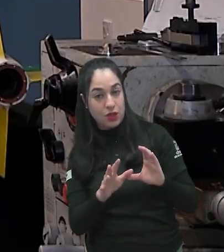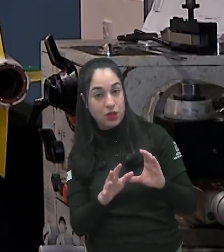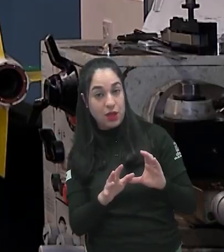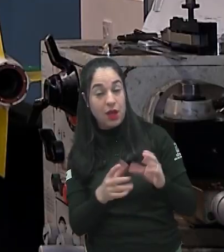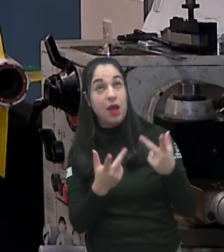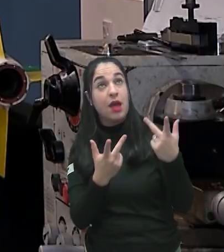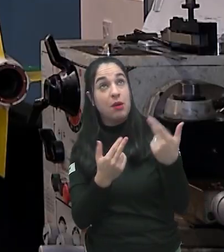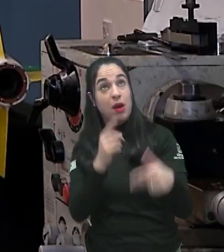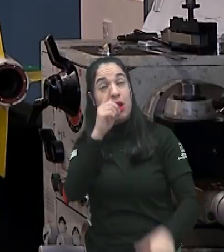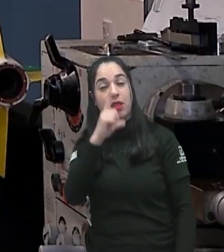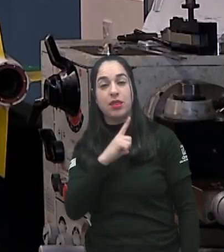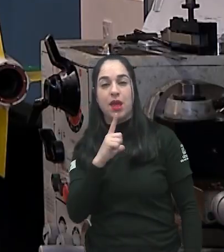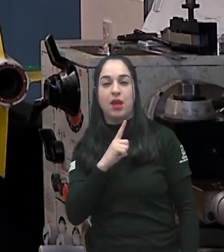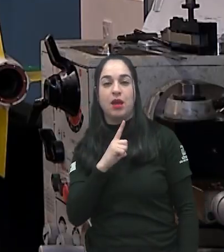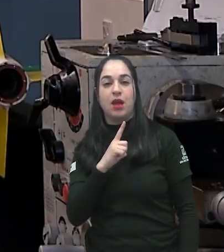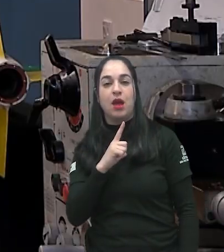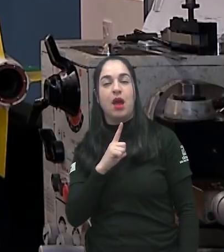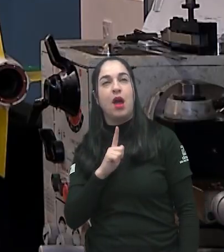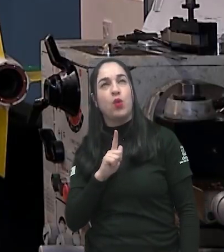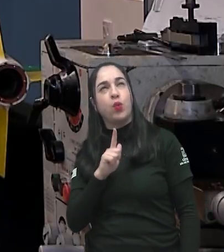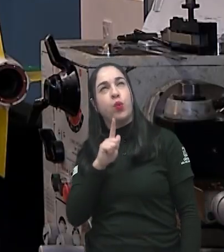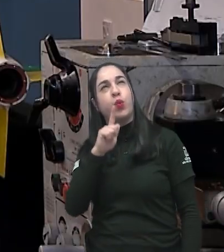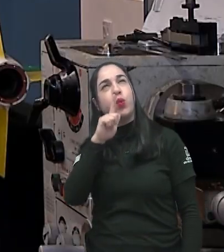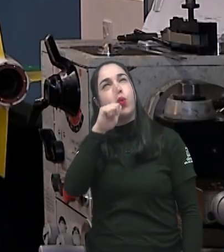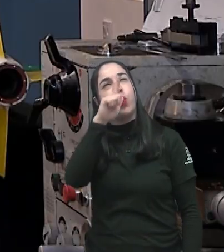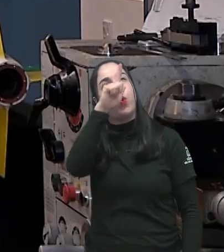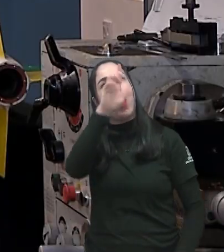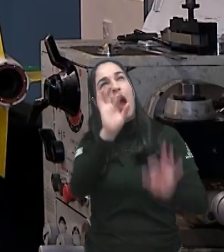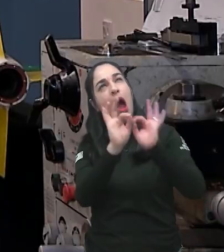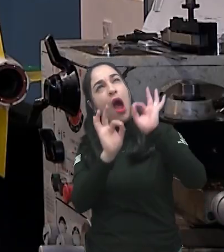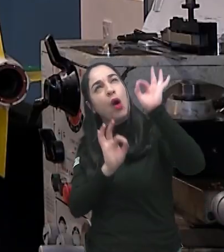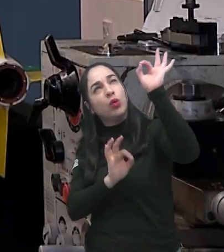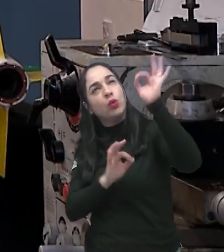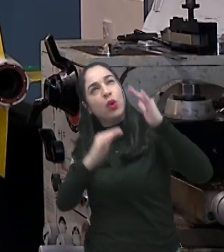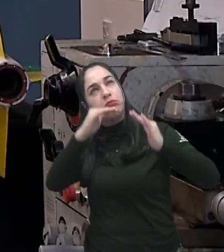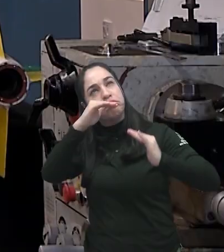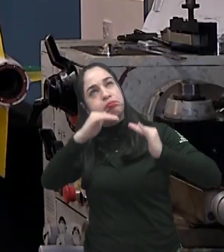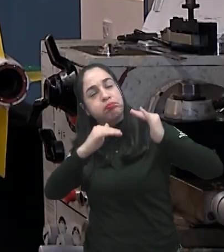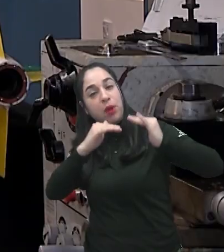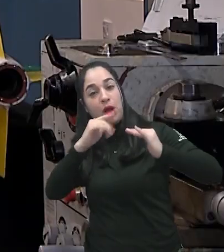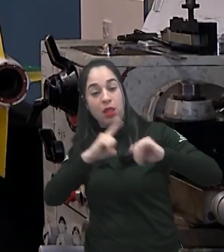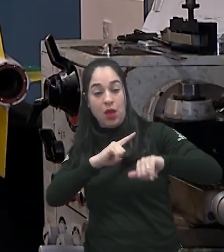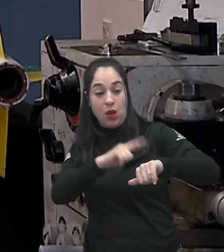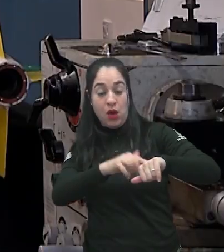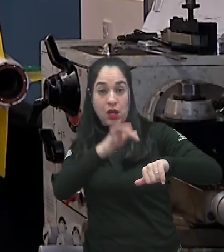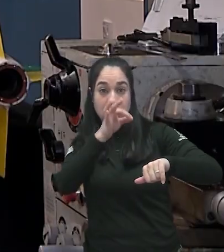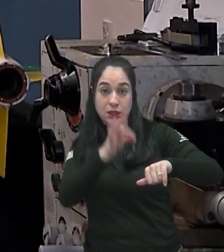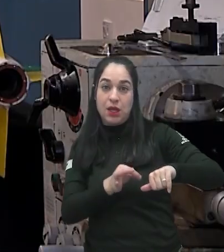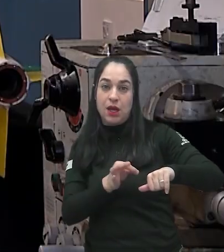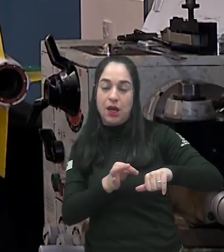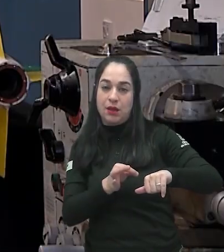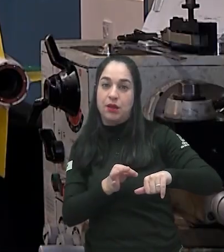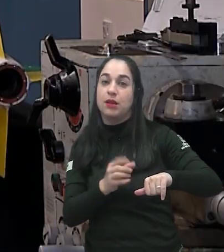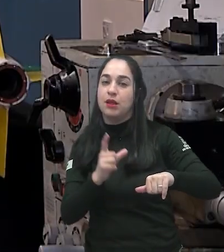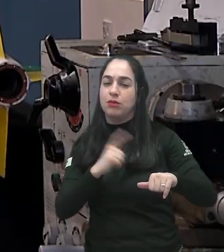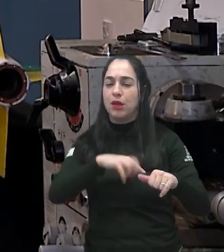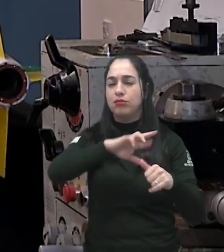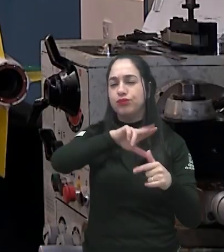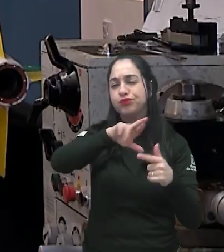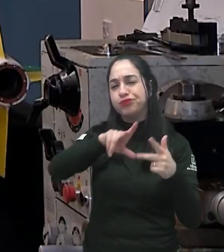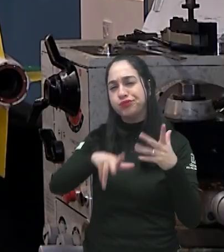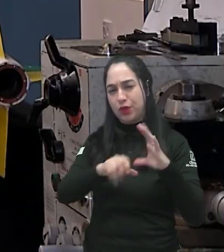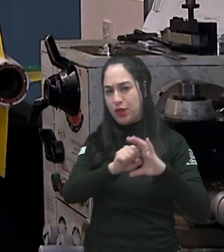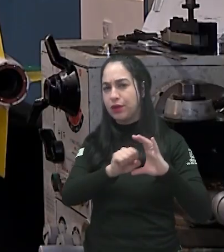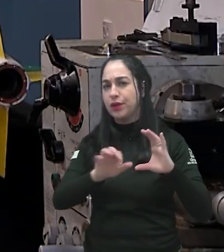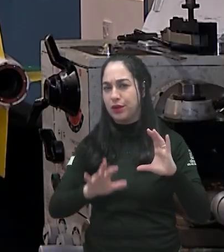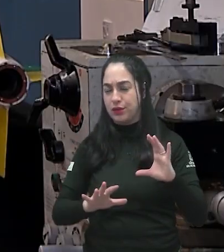às vezes apartamento, uma órbita, ela tem velocidade, altura, inclinação, às vezes tem até o horário que você precisa lançar. Então, tem